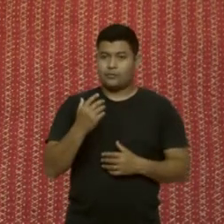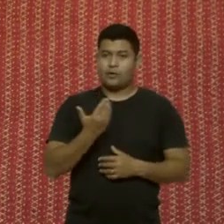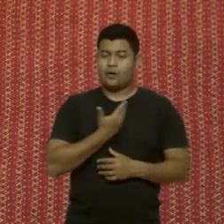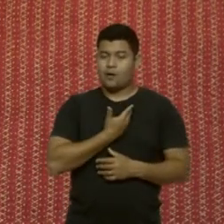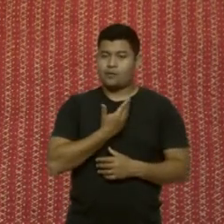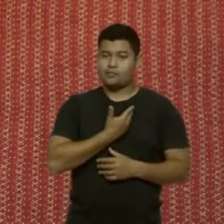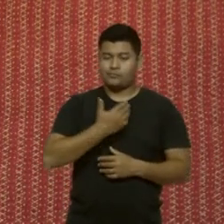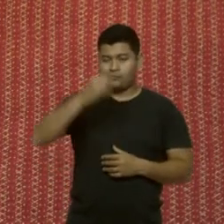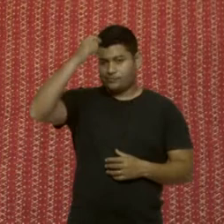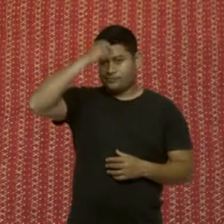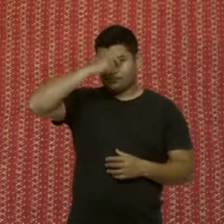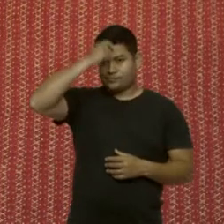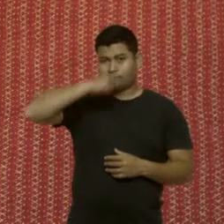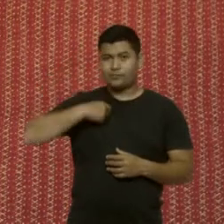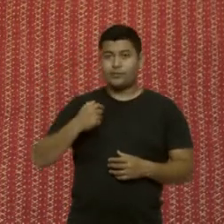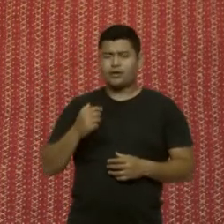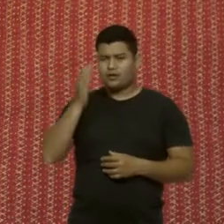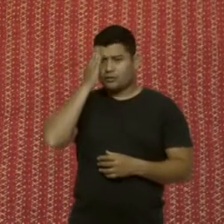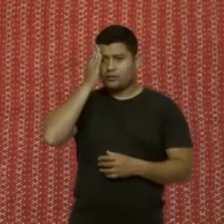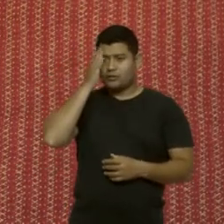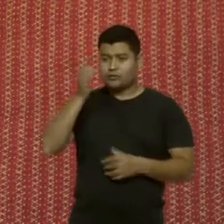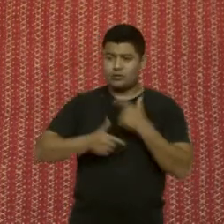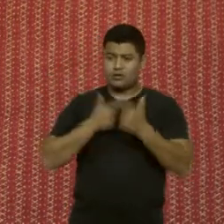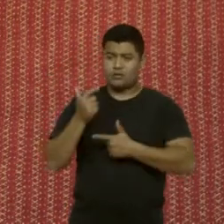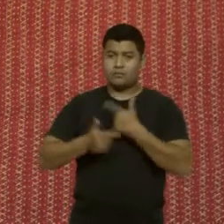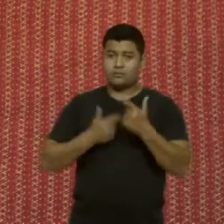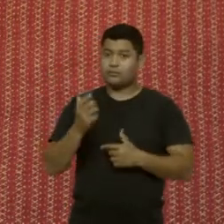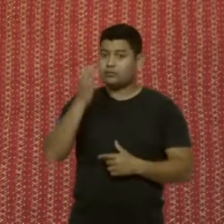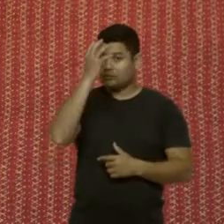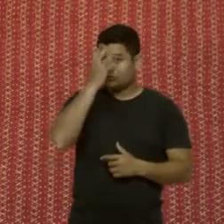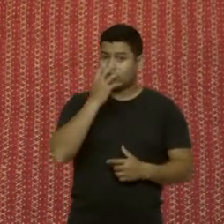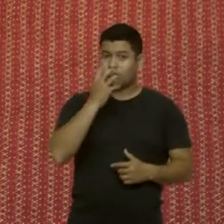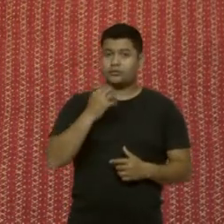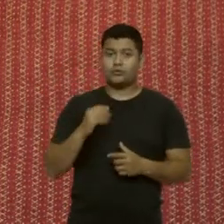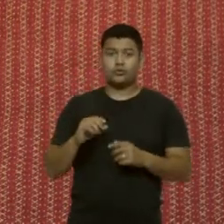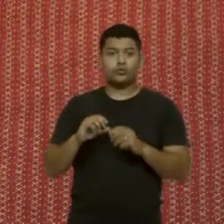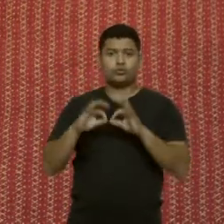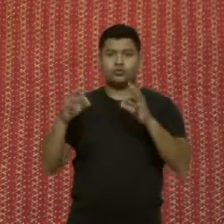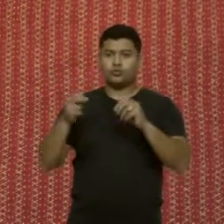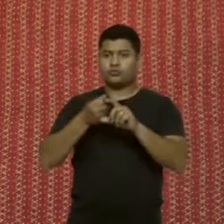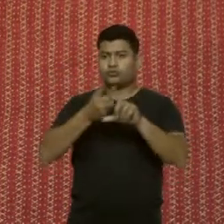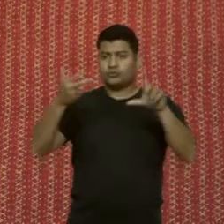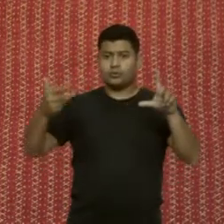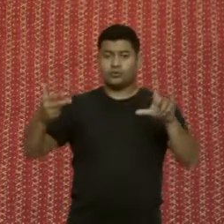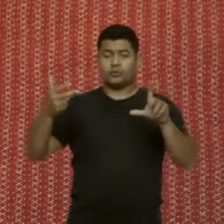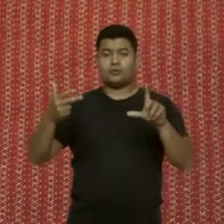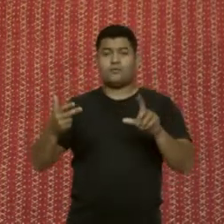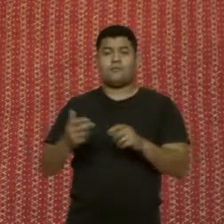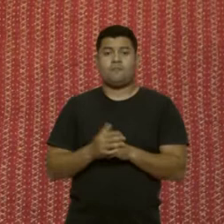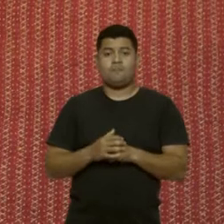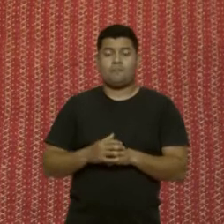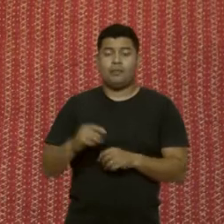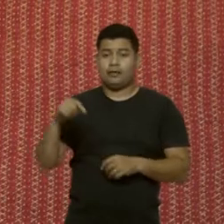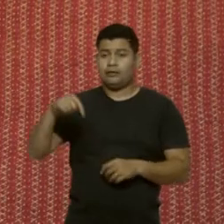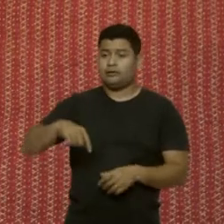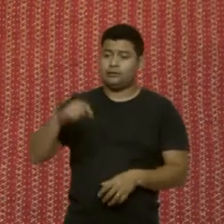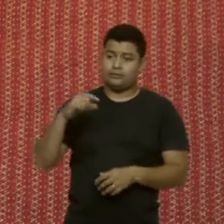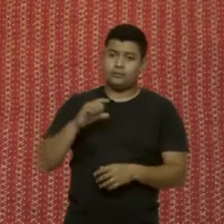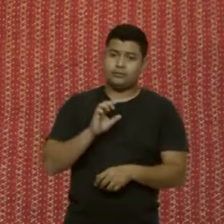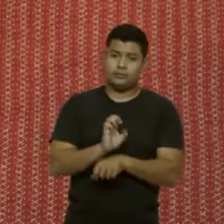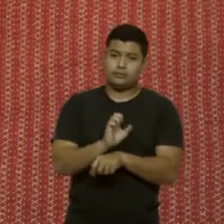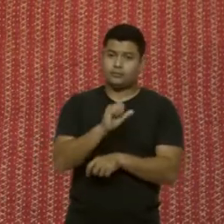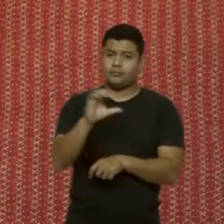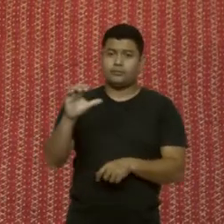realmente eu sei o trabalho sério que a Caerte faz, que toda a imprensa oficial que nós temos dentro do Estado, que